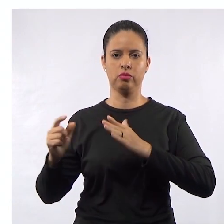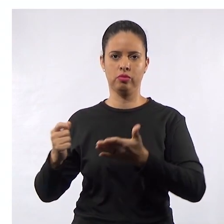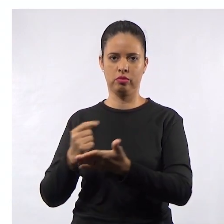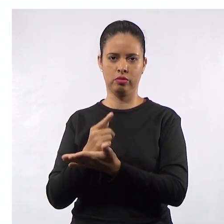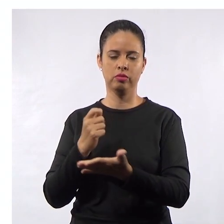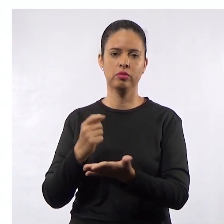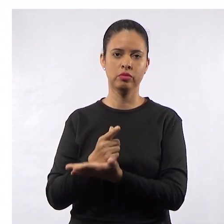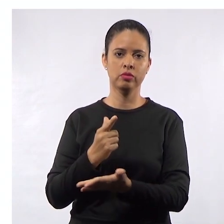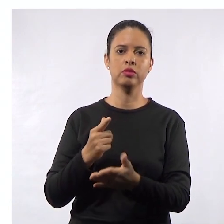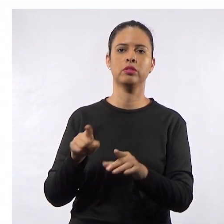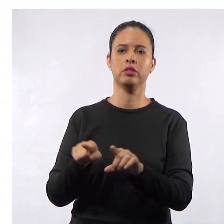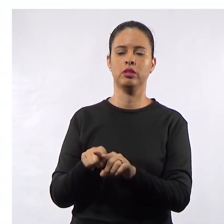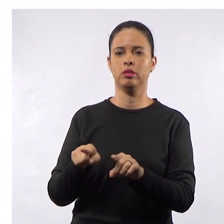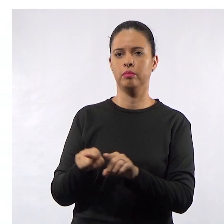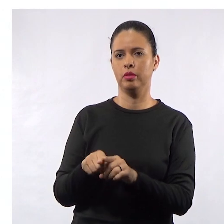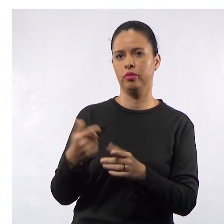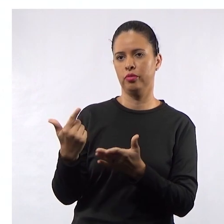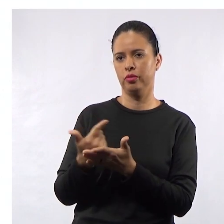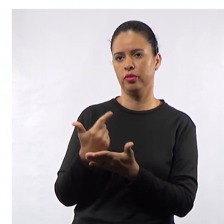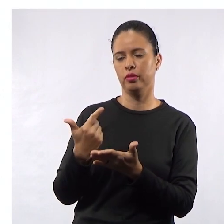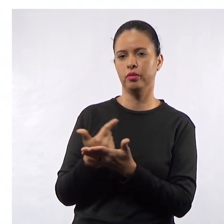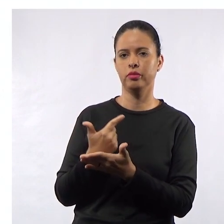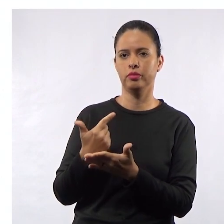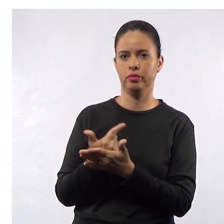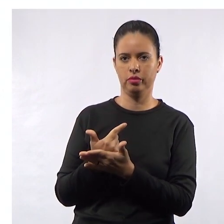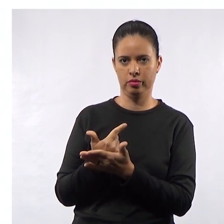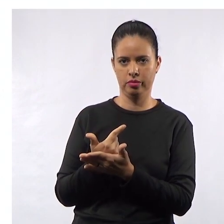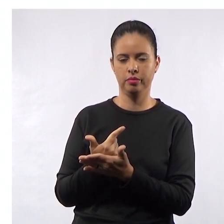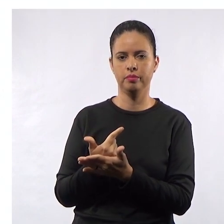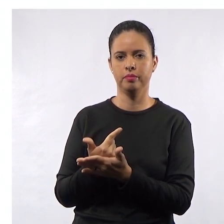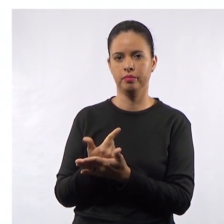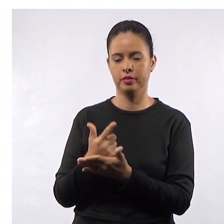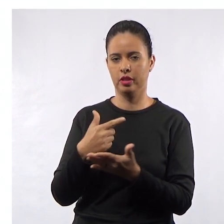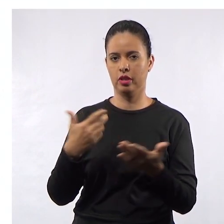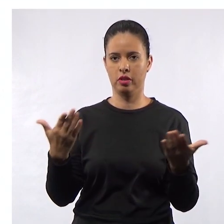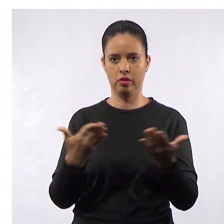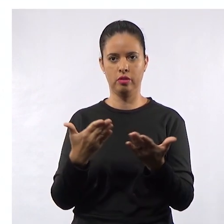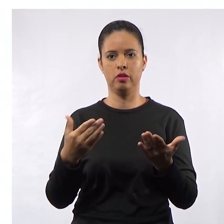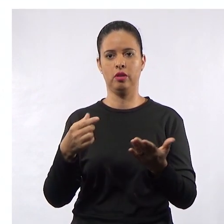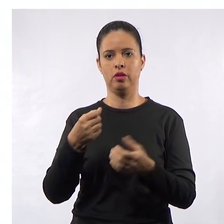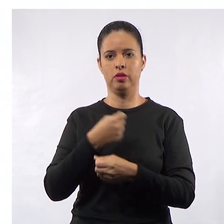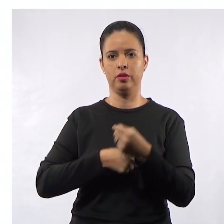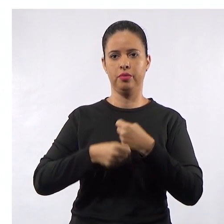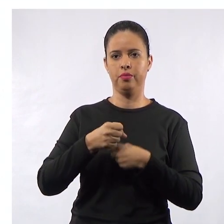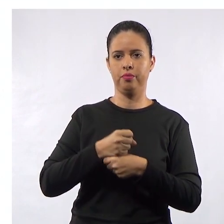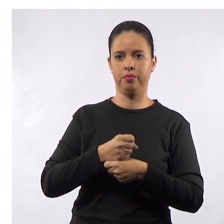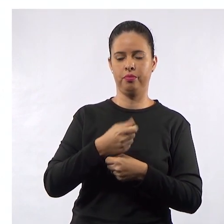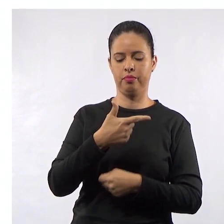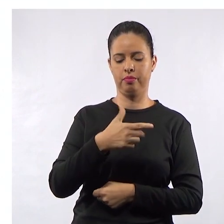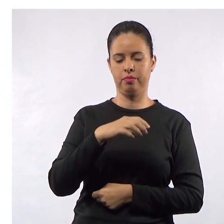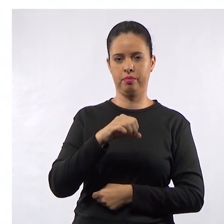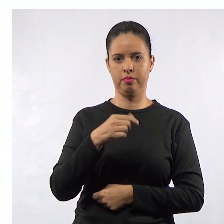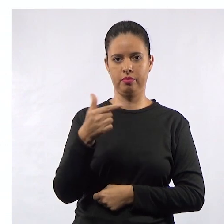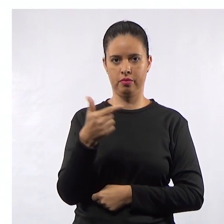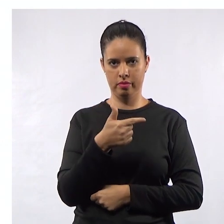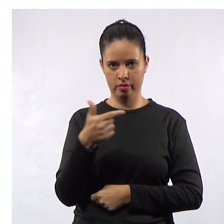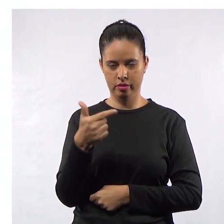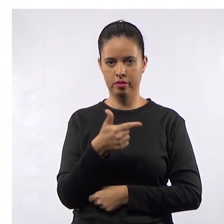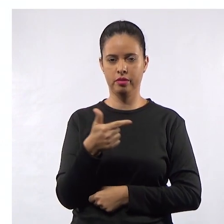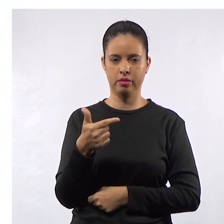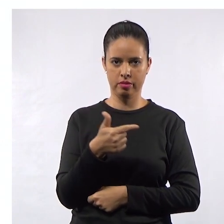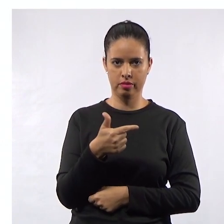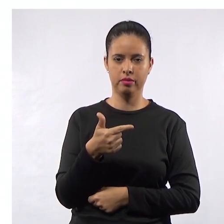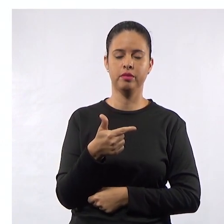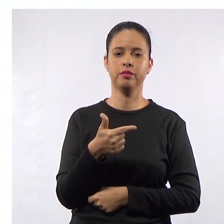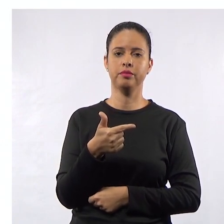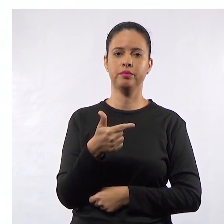também essa obra aqui, que está em sua 10ª edição, bem atualizada aqui de 2022. Nossa biblioteca